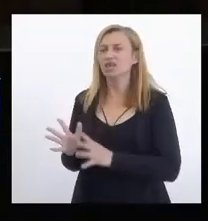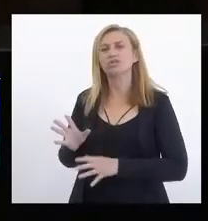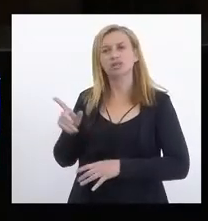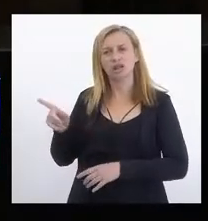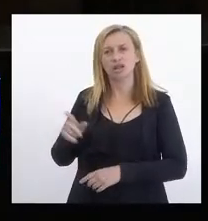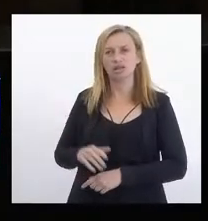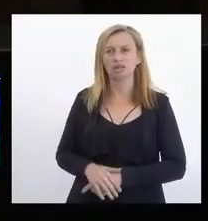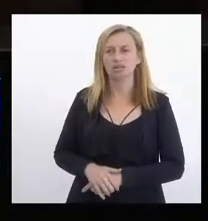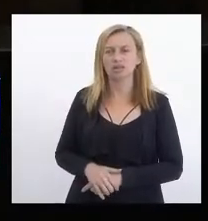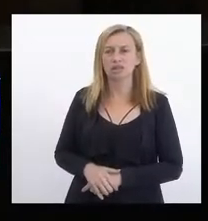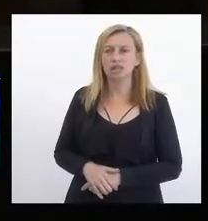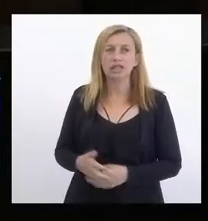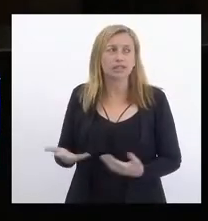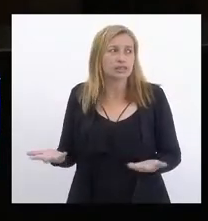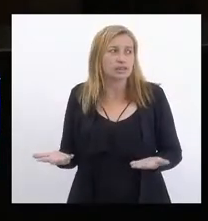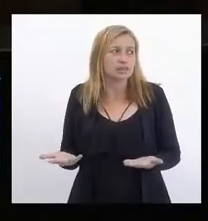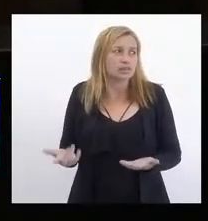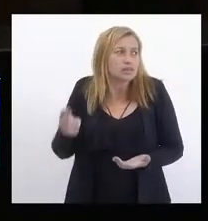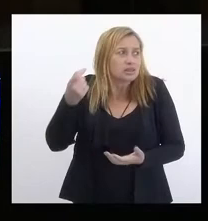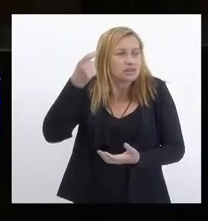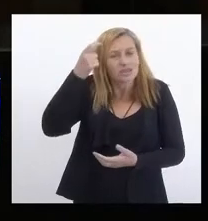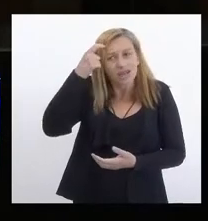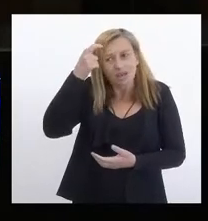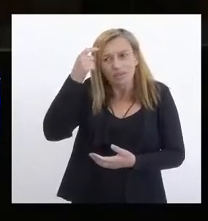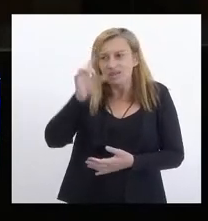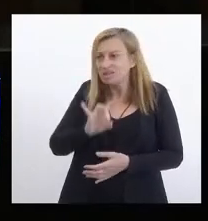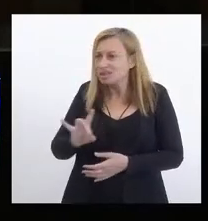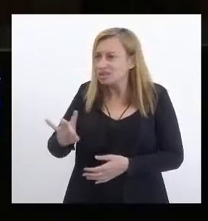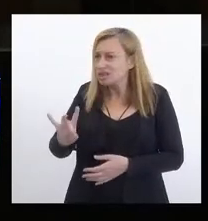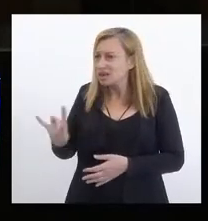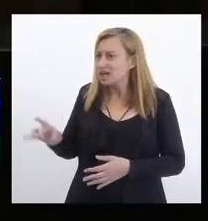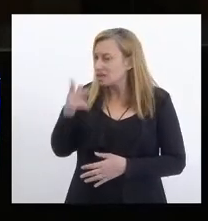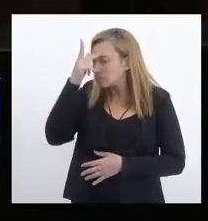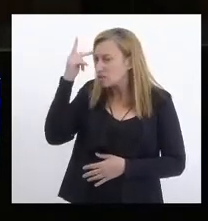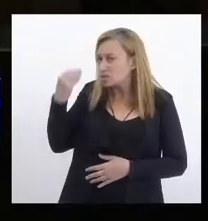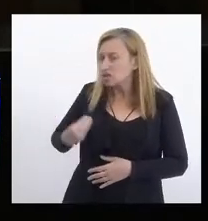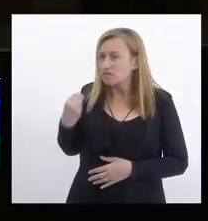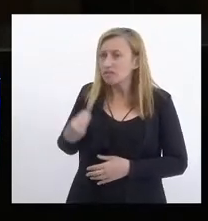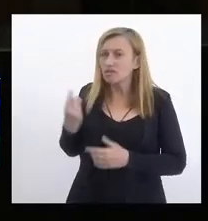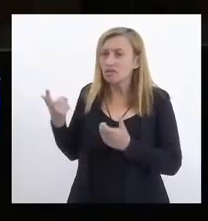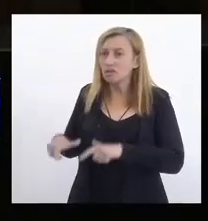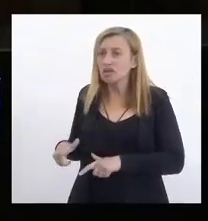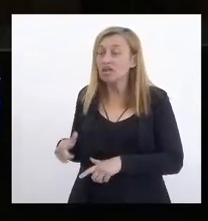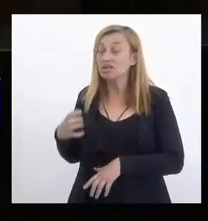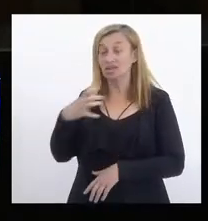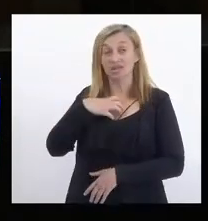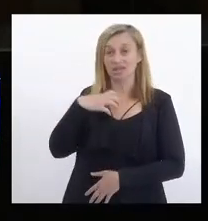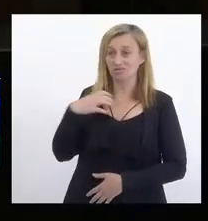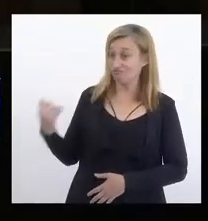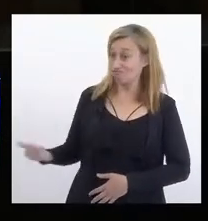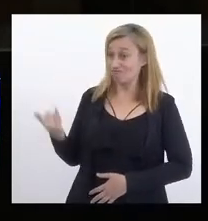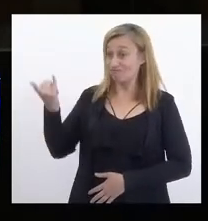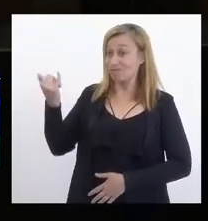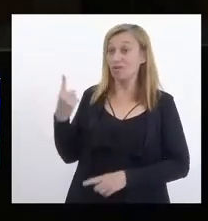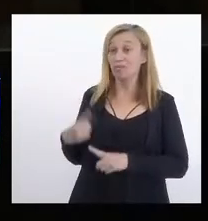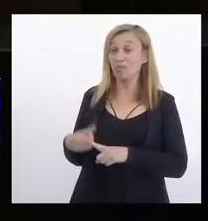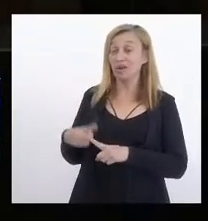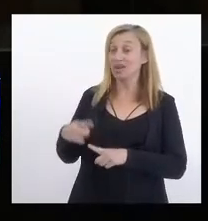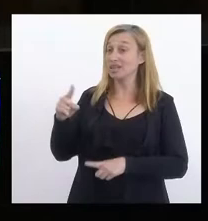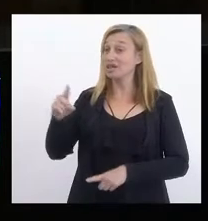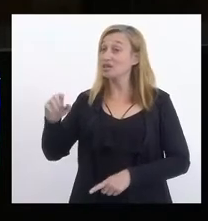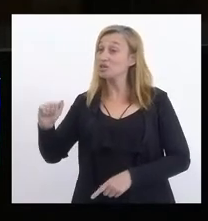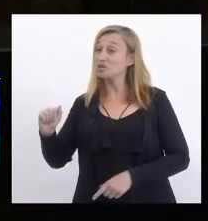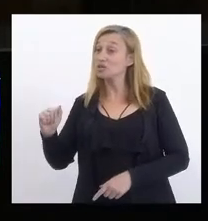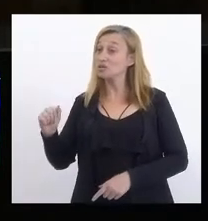internalizado na cabeça de cada morador. Então, ele se sente até importante, porque na zona onde